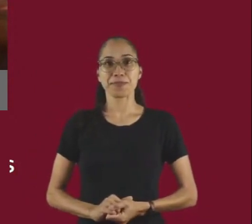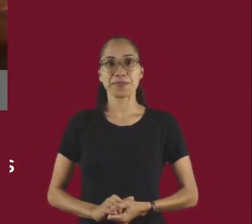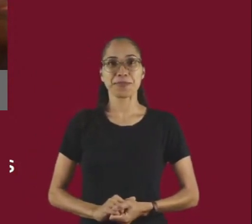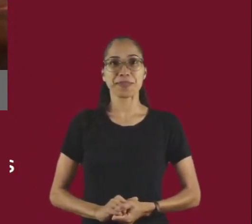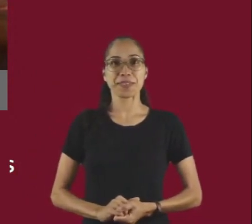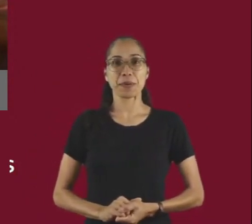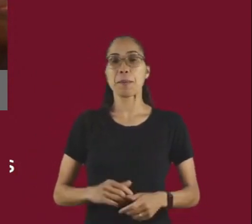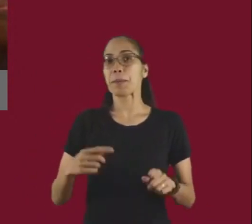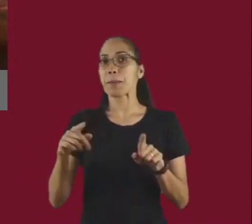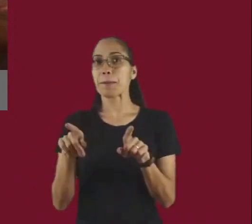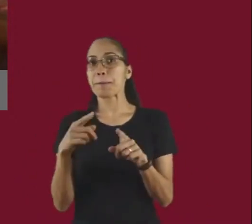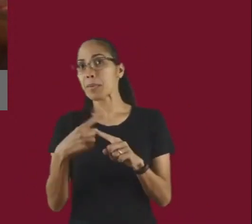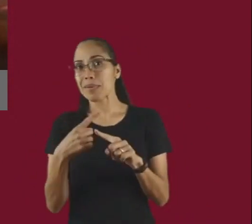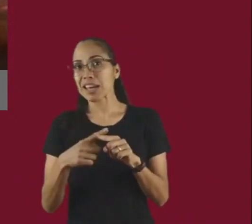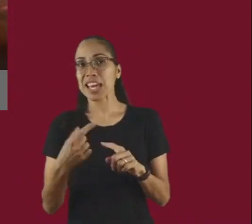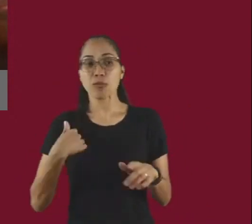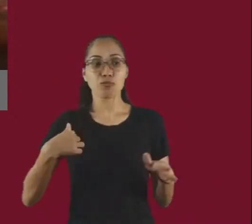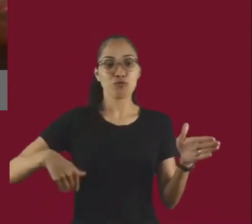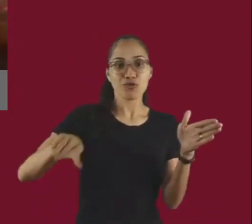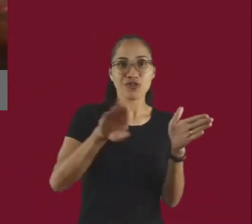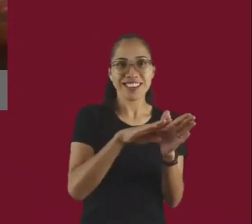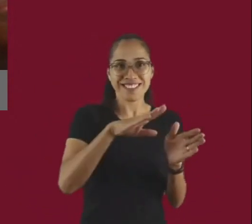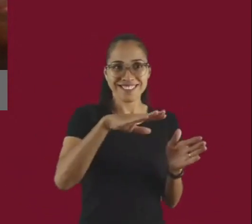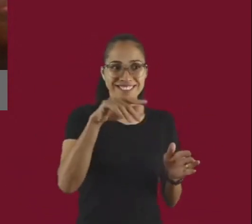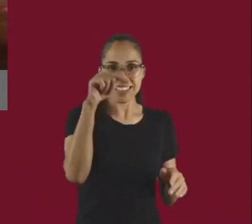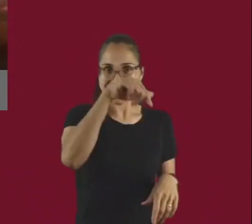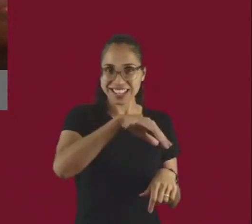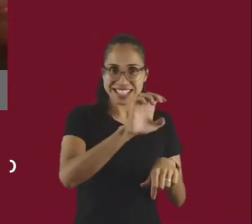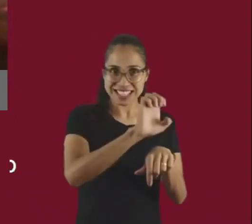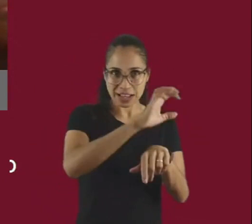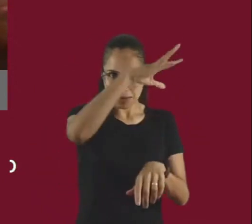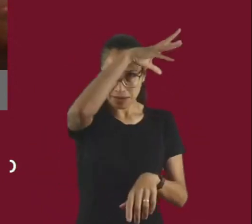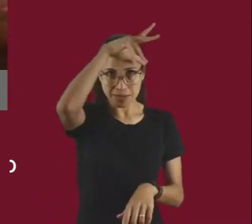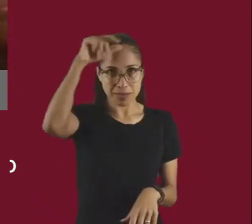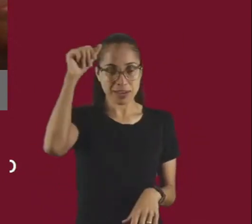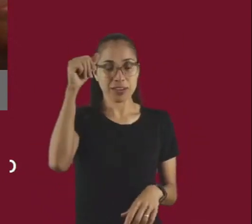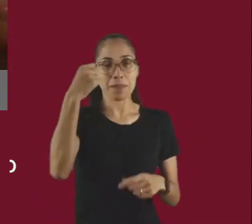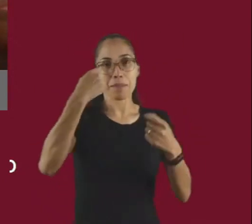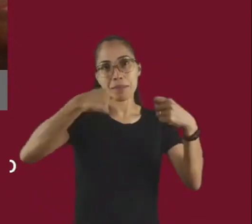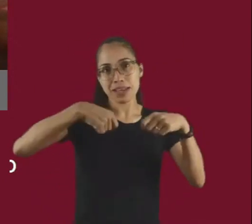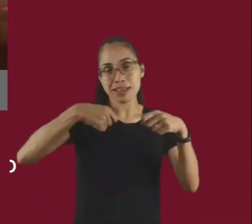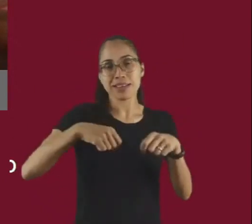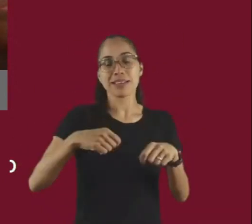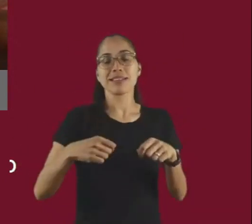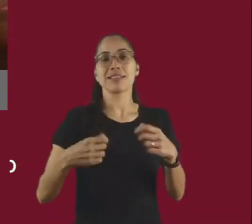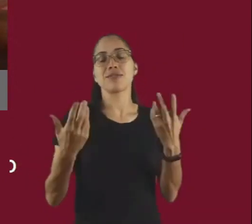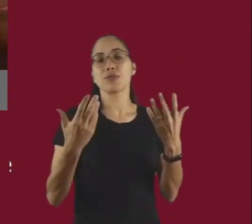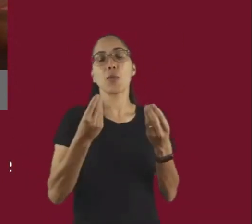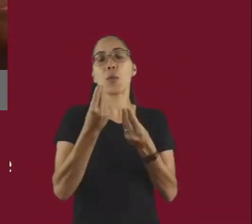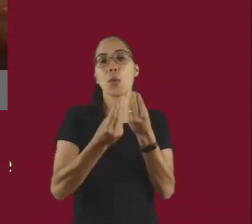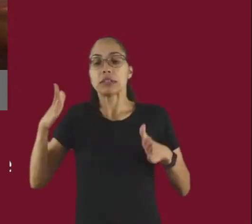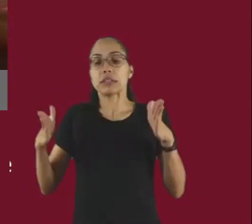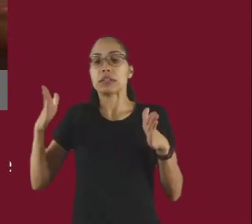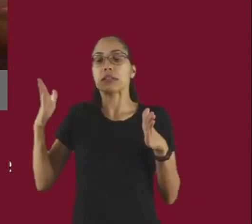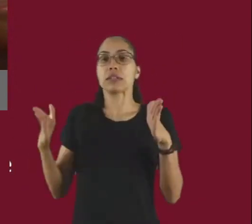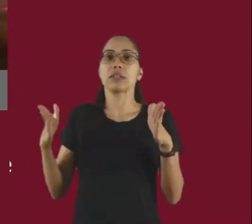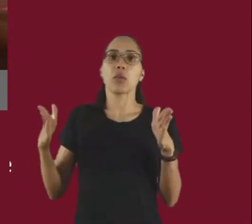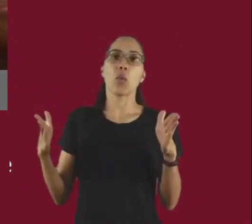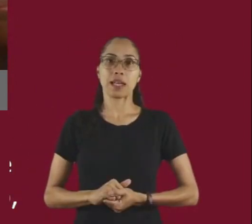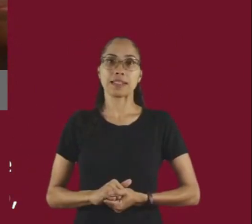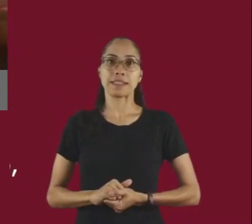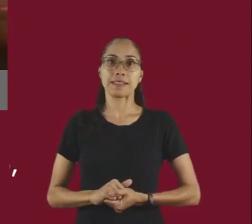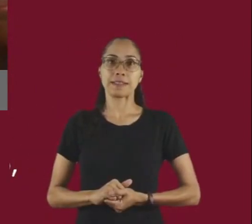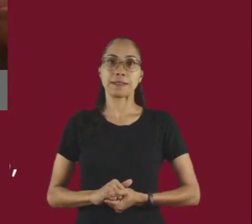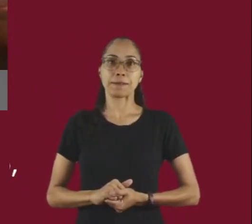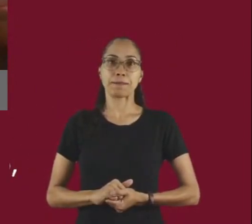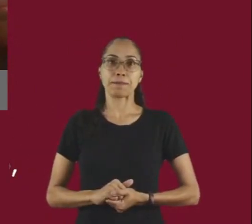chego aqui, eu tenho que contar um pouquinho dessa do que é a realidade distópica que a gente vive, né? Então, nesse